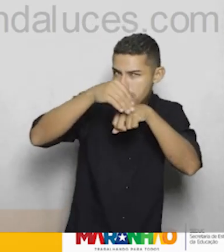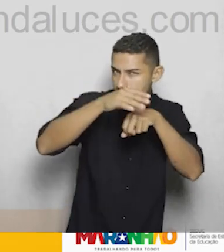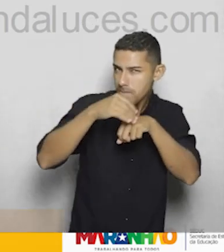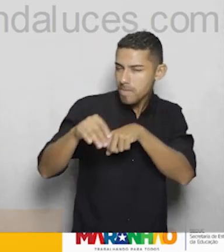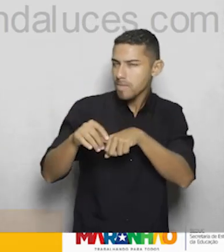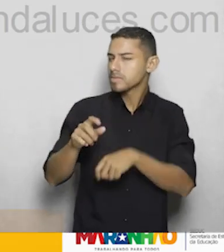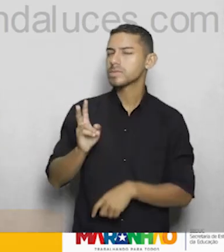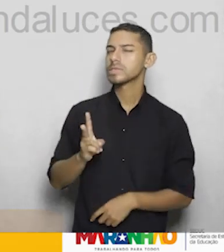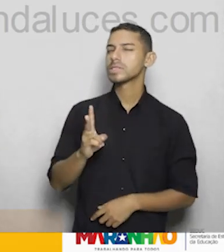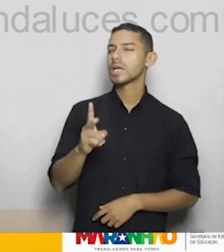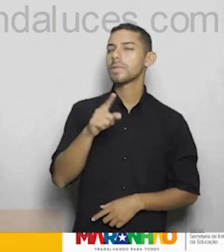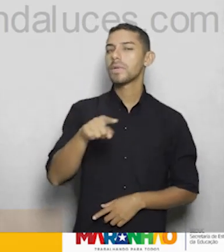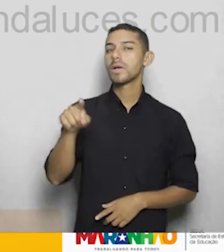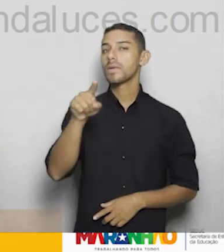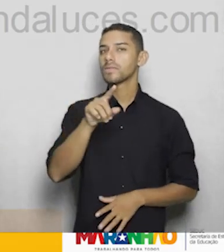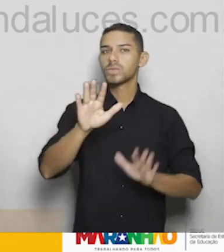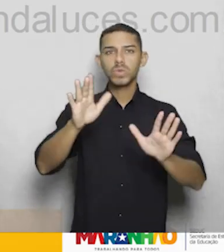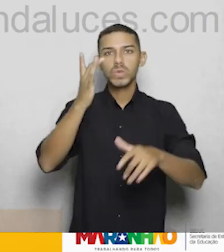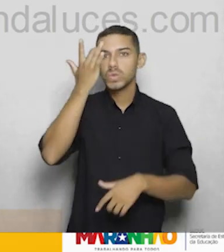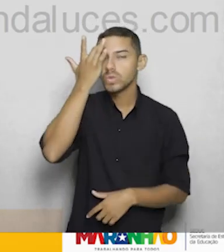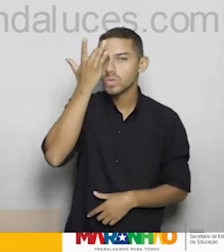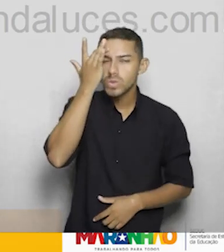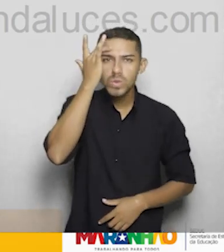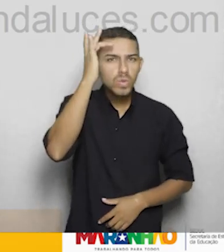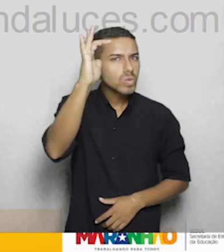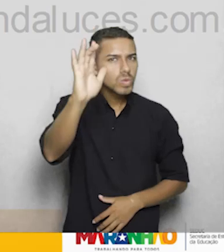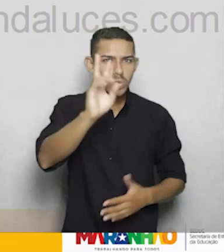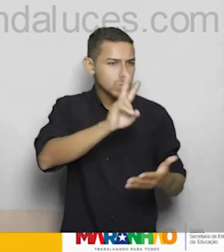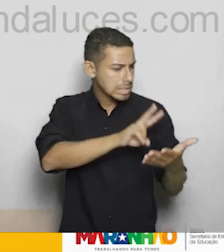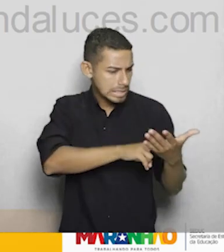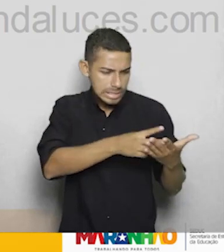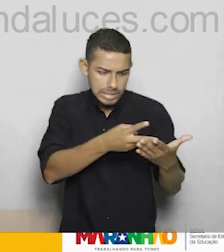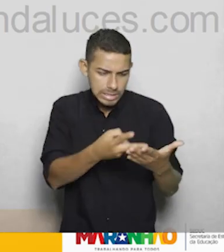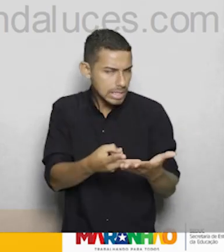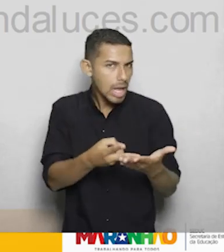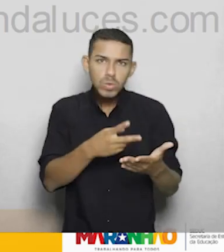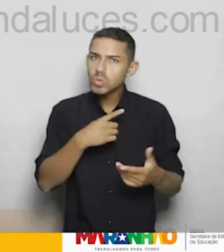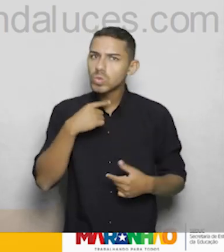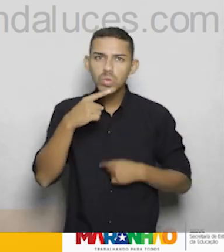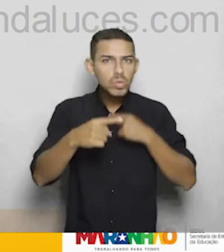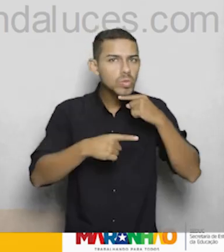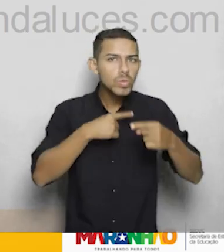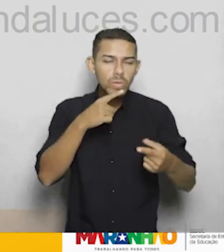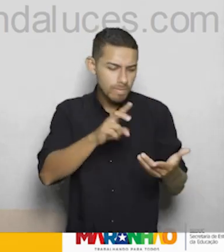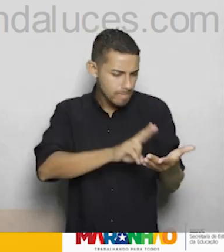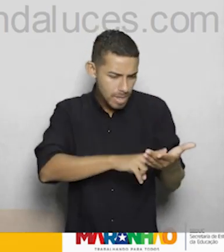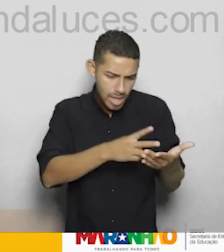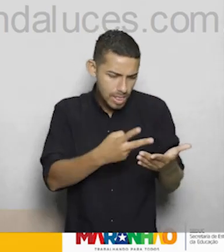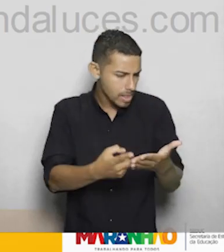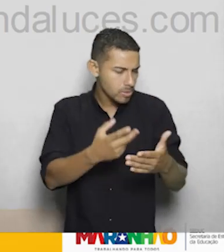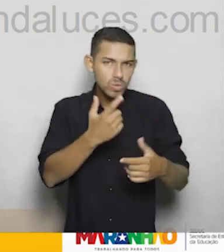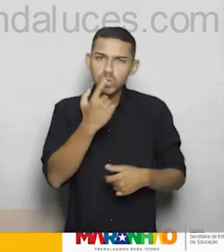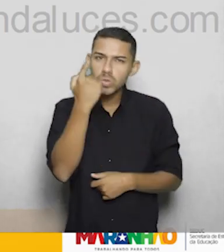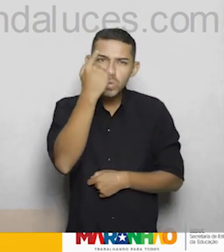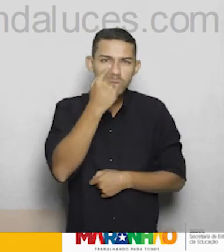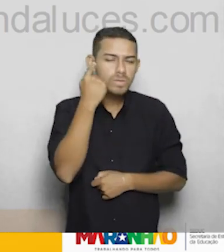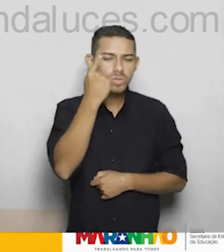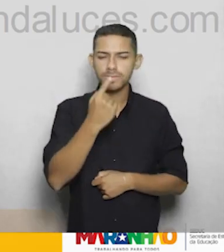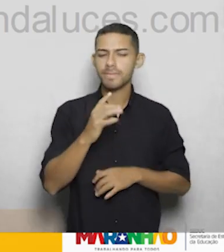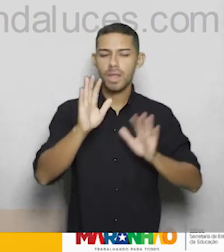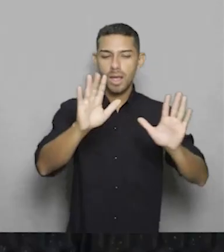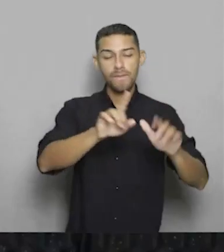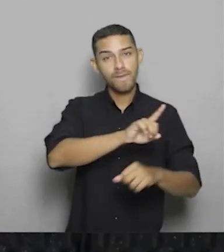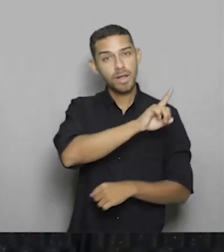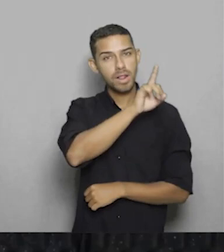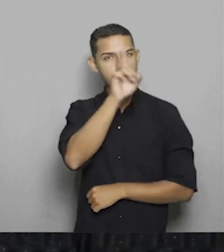de sempre. Não sabe, não consegue traduzir ao pé da letra, não faça tradução. Vá lá, aqui